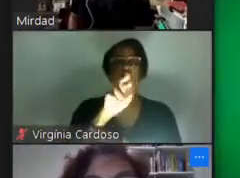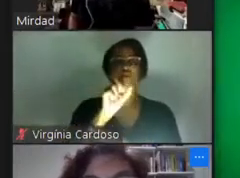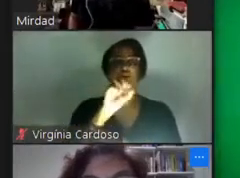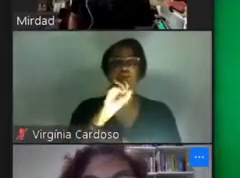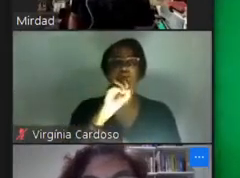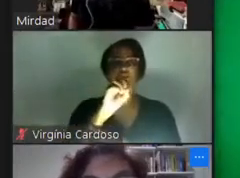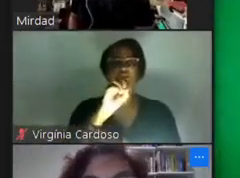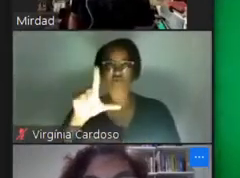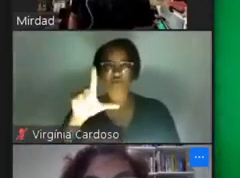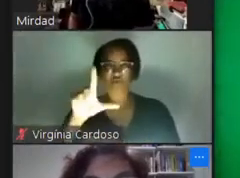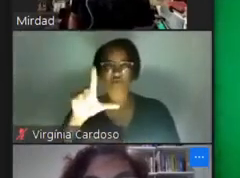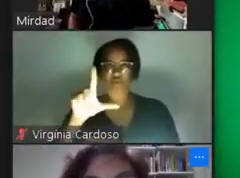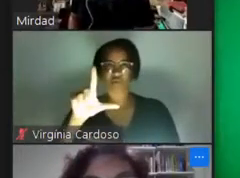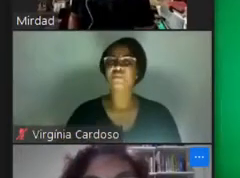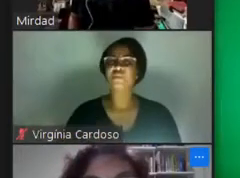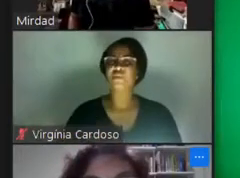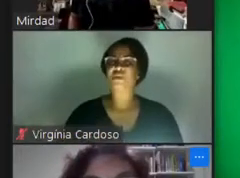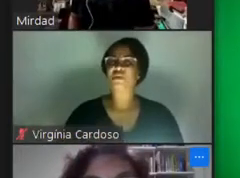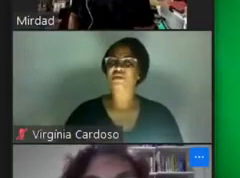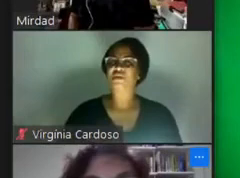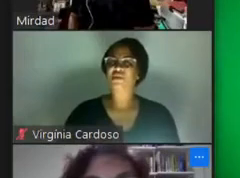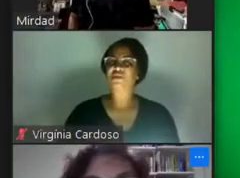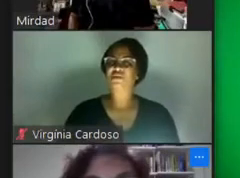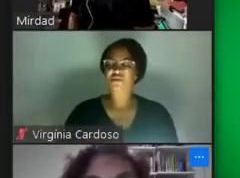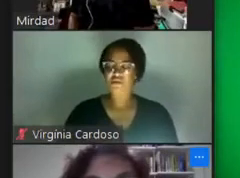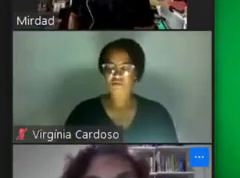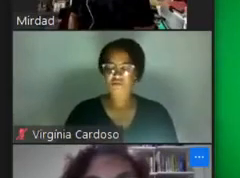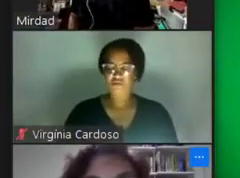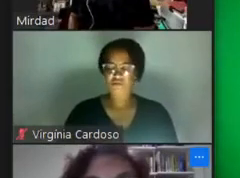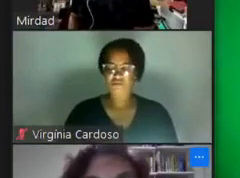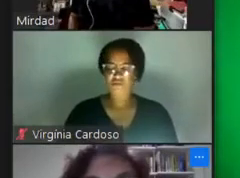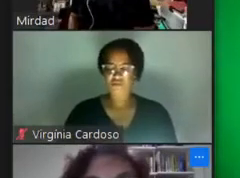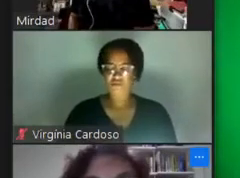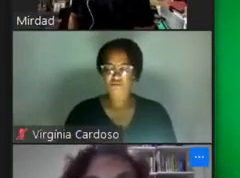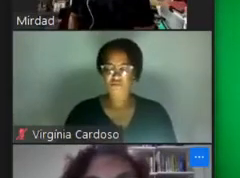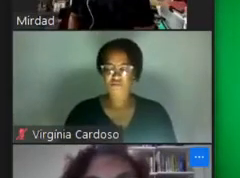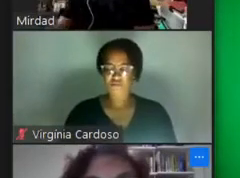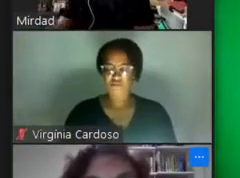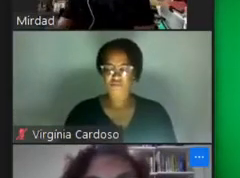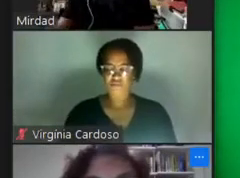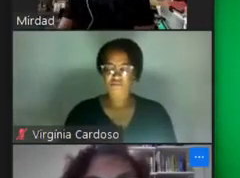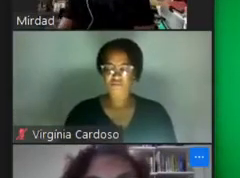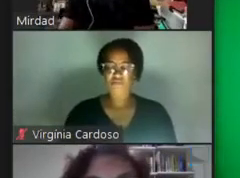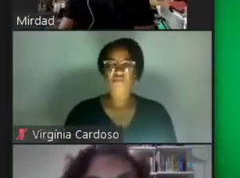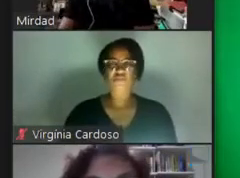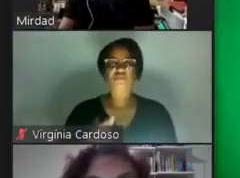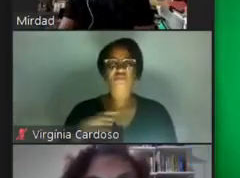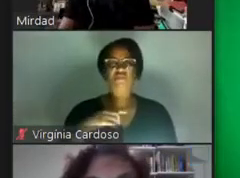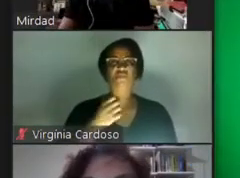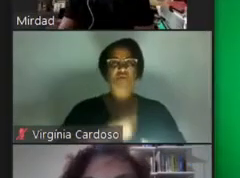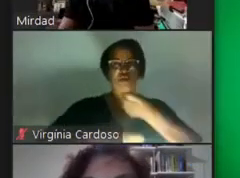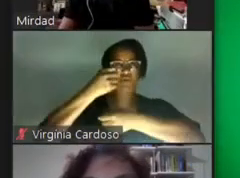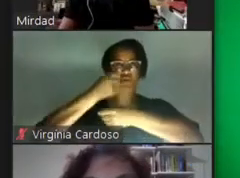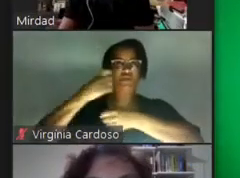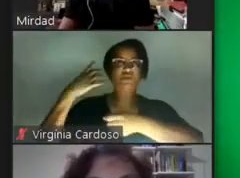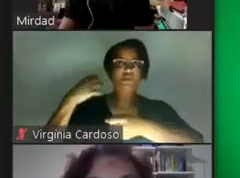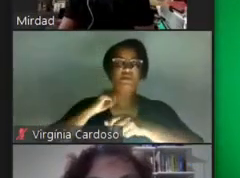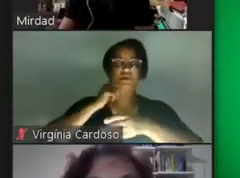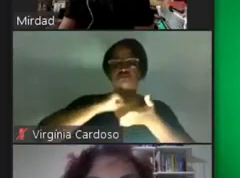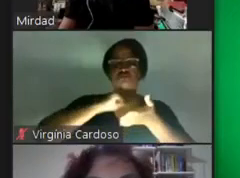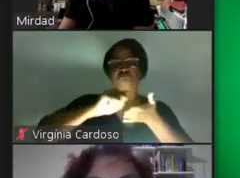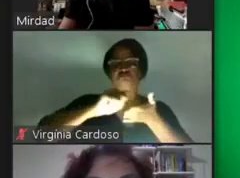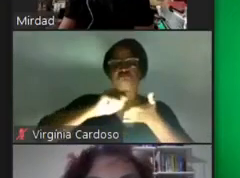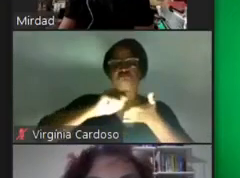Lancei o Espelho dos Girassóis o ano passado, né, escrito durante a pandemia. E aí,